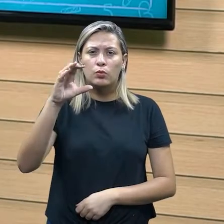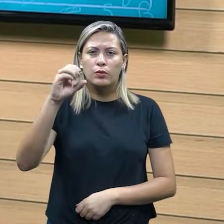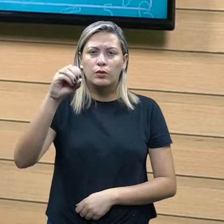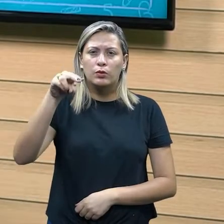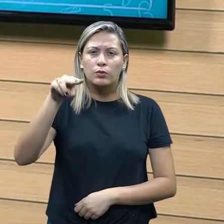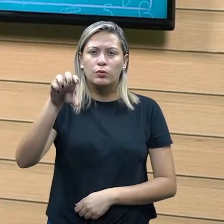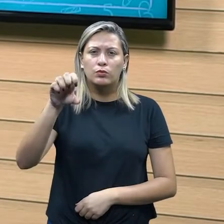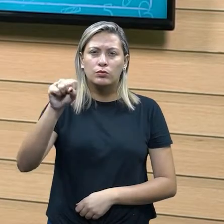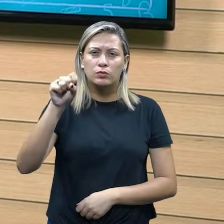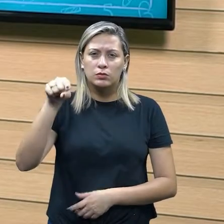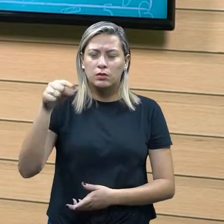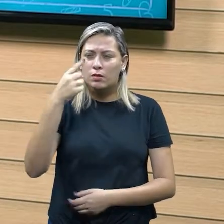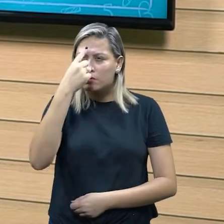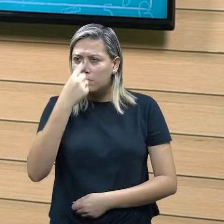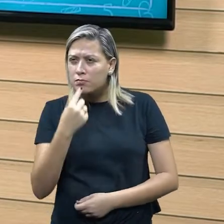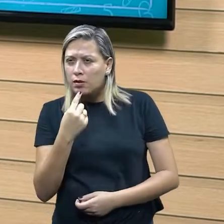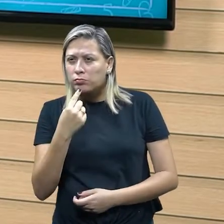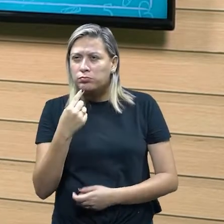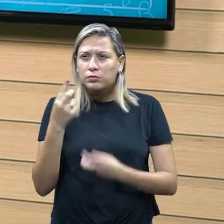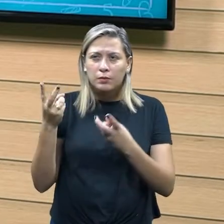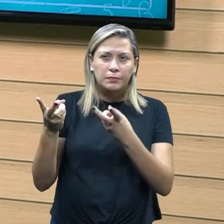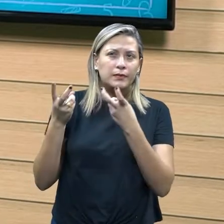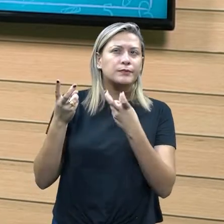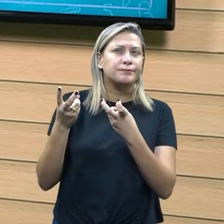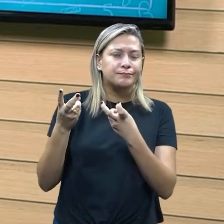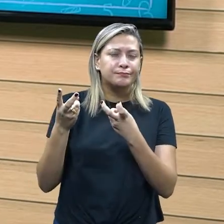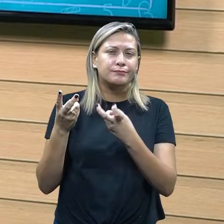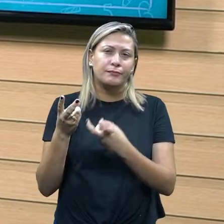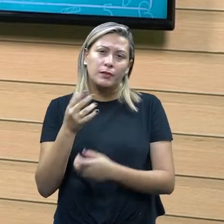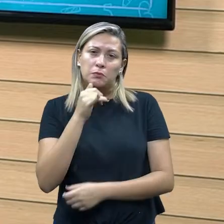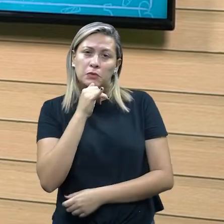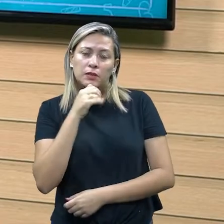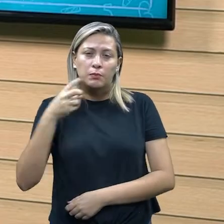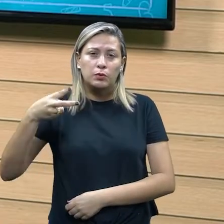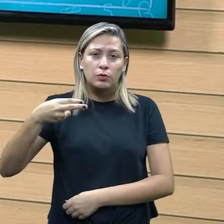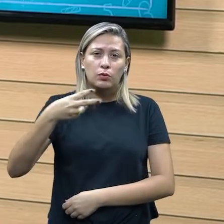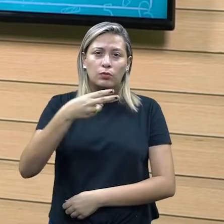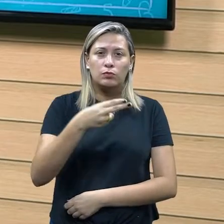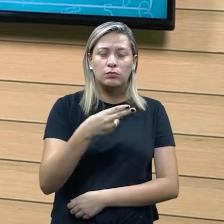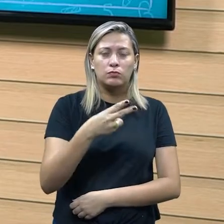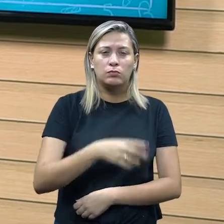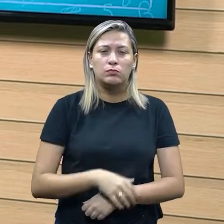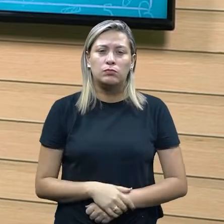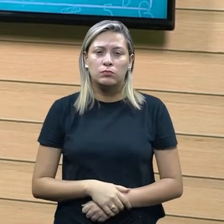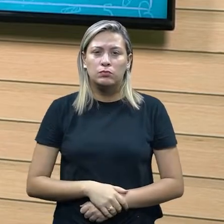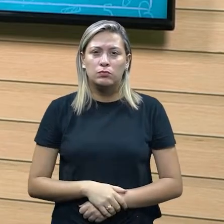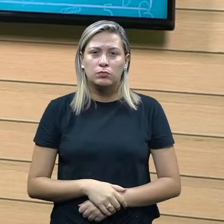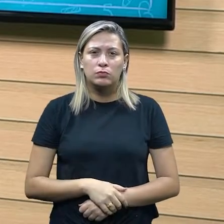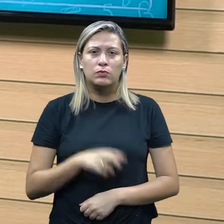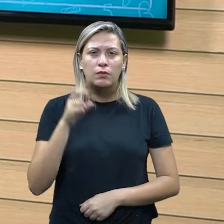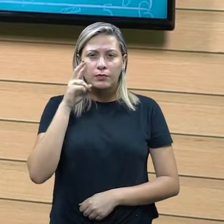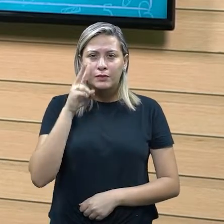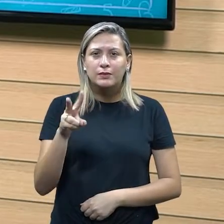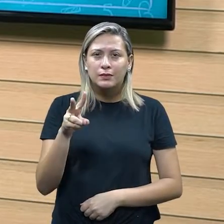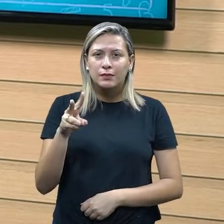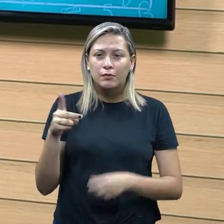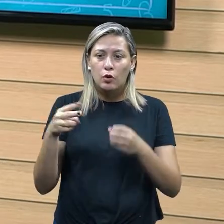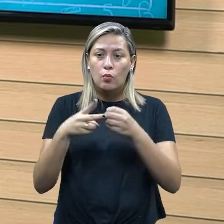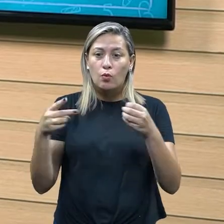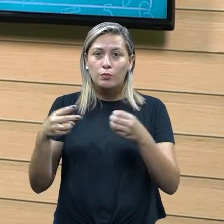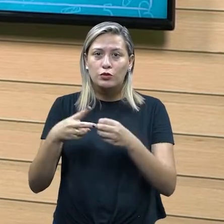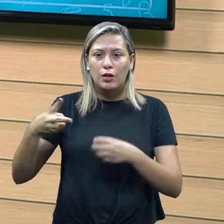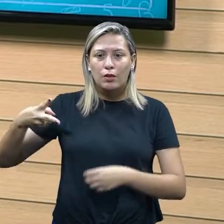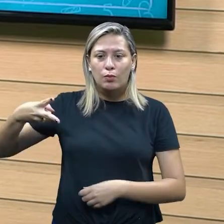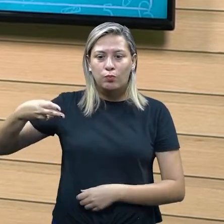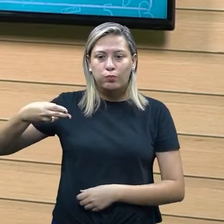estão relacionados aos termos, eles já são bem intuitivos. Por exemplo, em recortar, você tem ali a tesourinha, né,